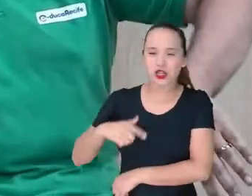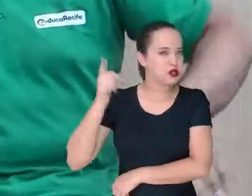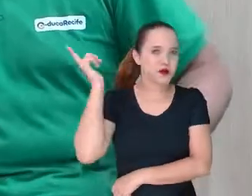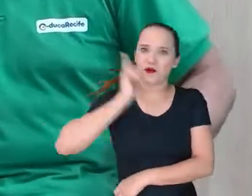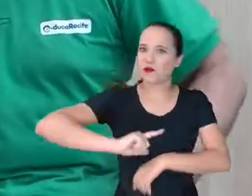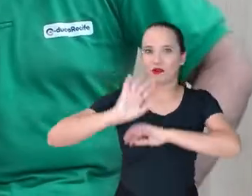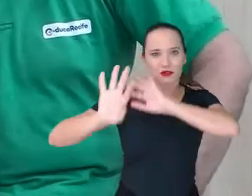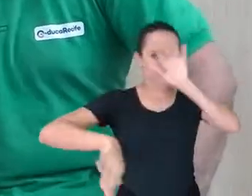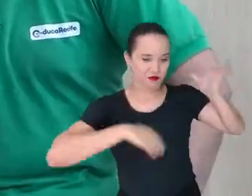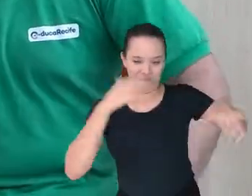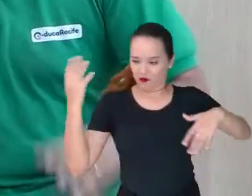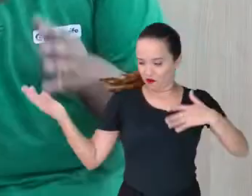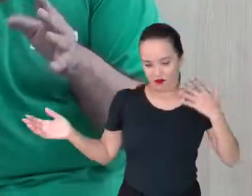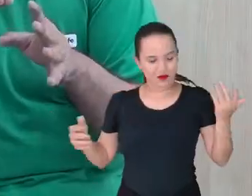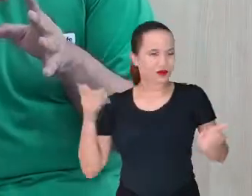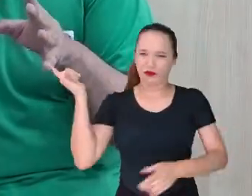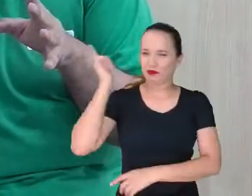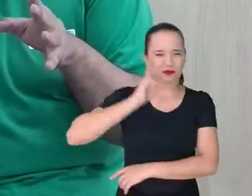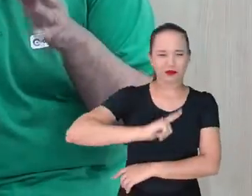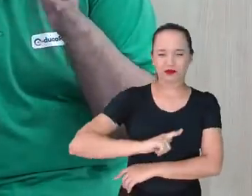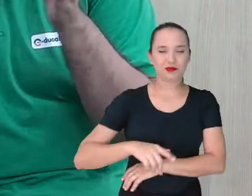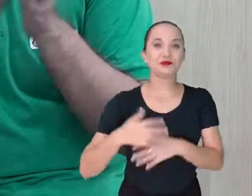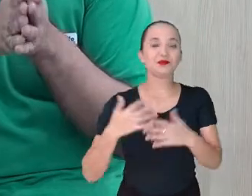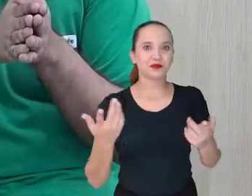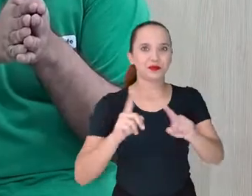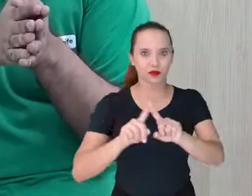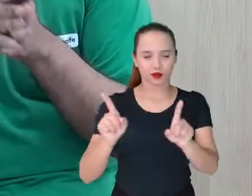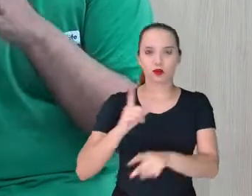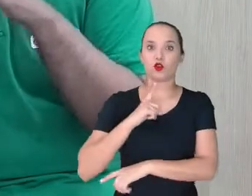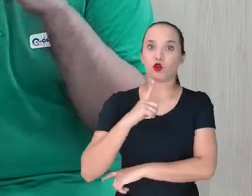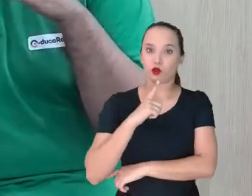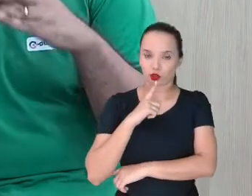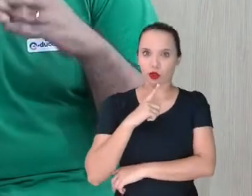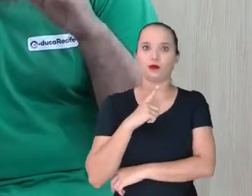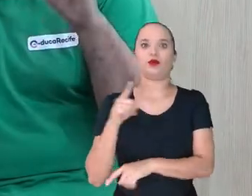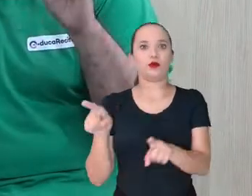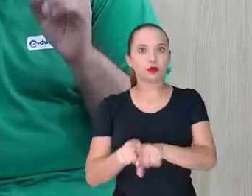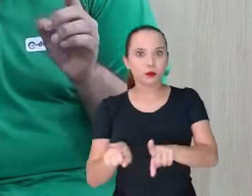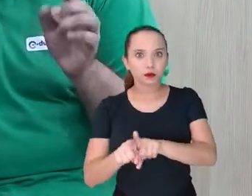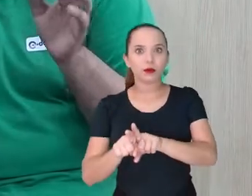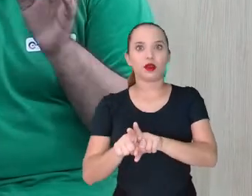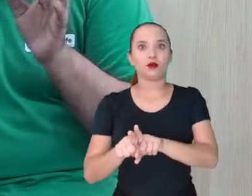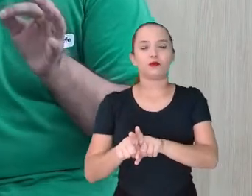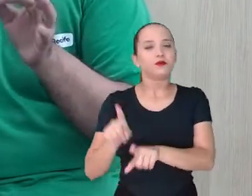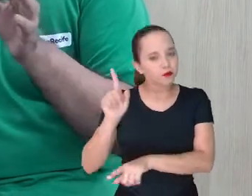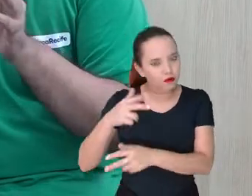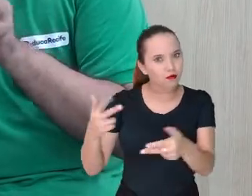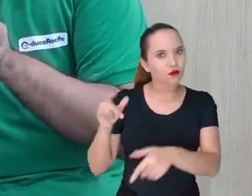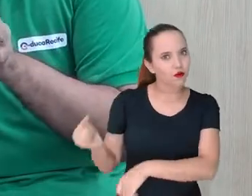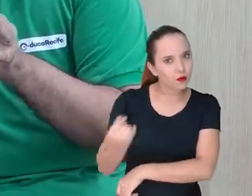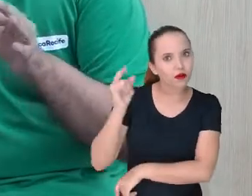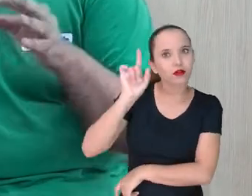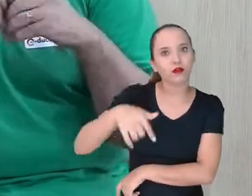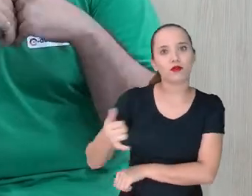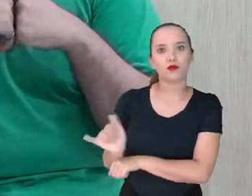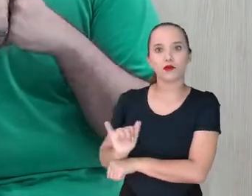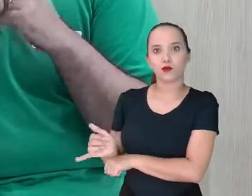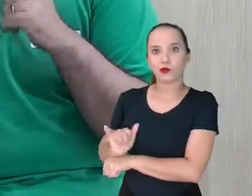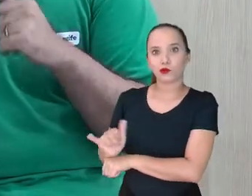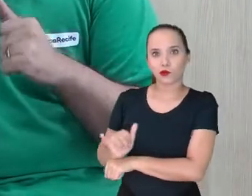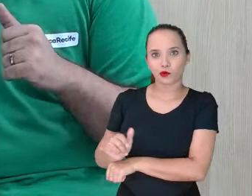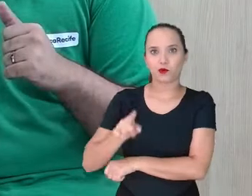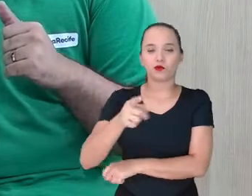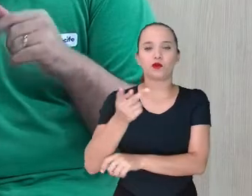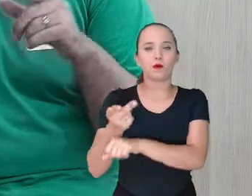hoje. Nós temos, professor, é importante falar, também o canal do YouTube, que você